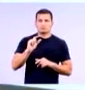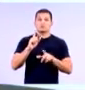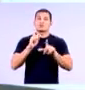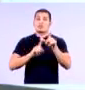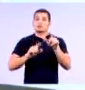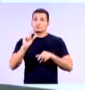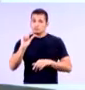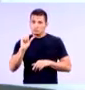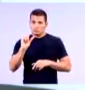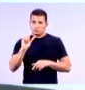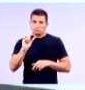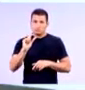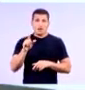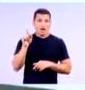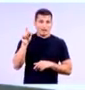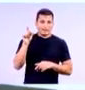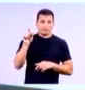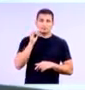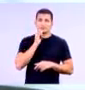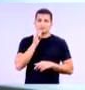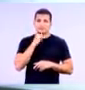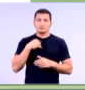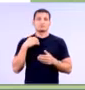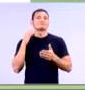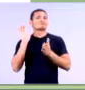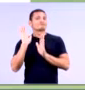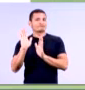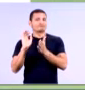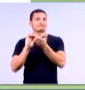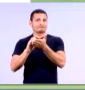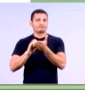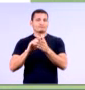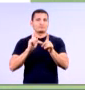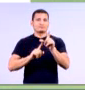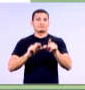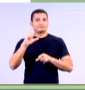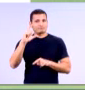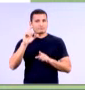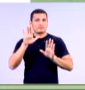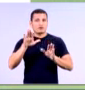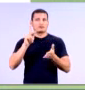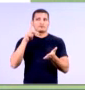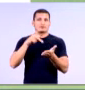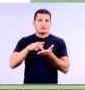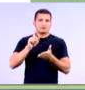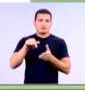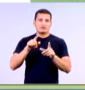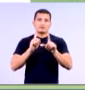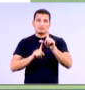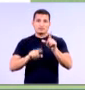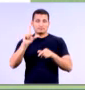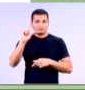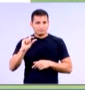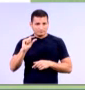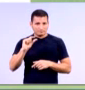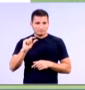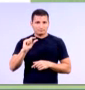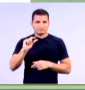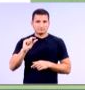letra minúscula. Aqui no exemplo, eu deixei com letra maiúscula, mas na verdade é letra minúscula, tá, gente?